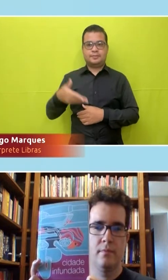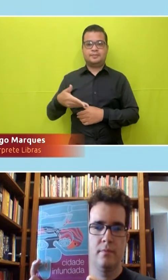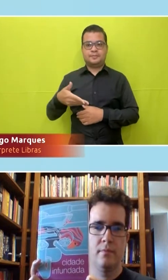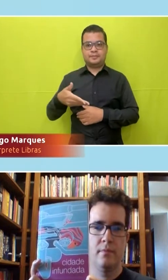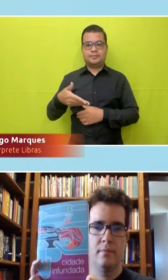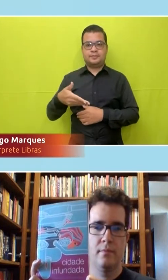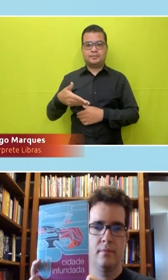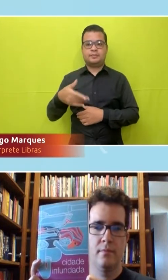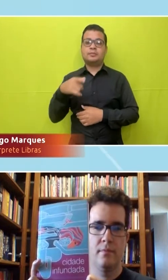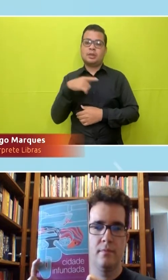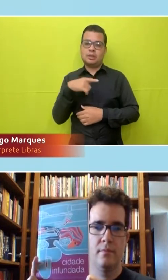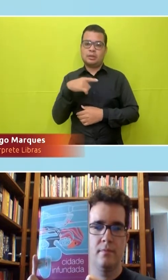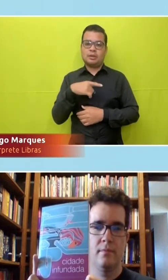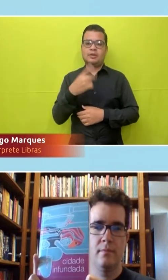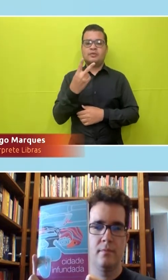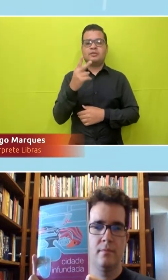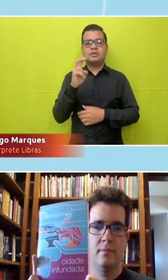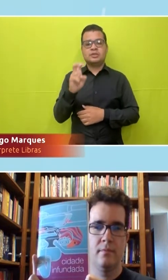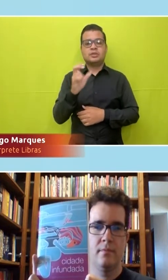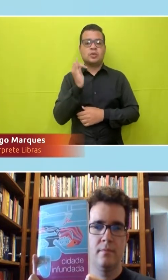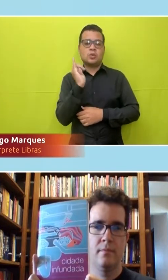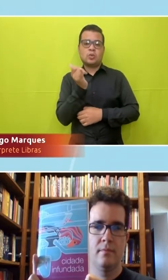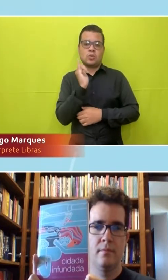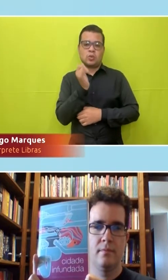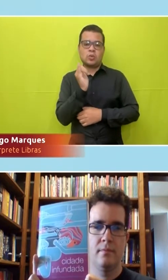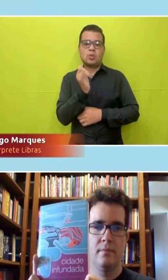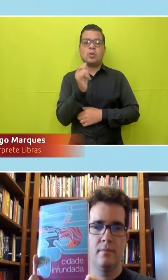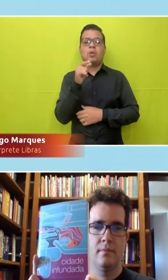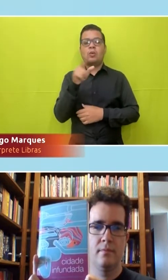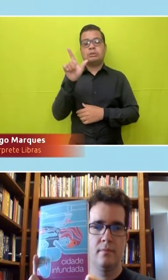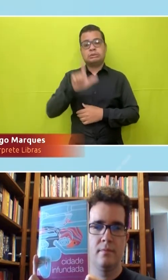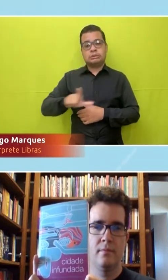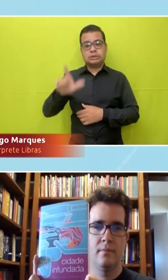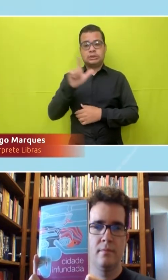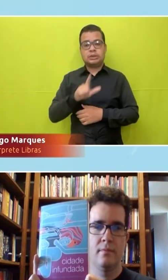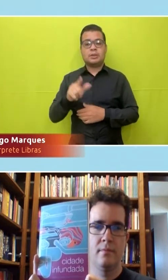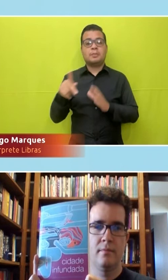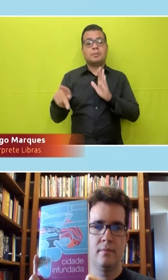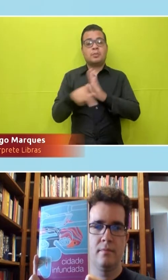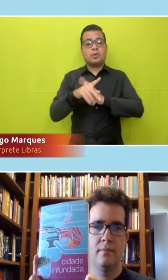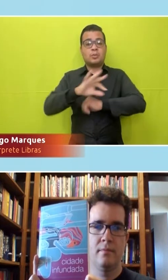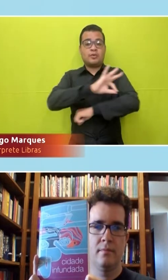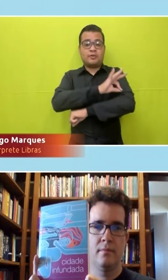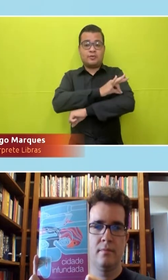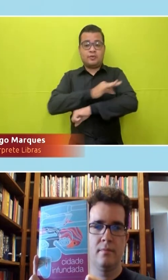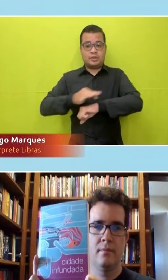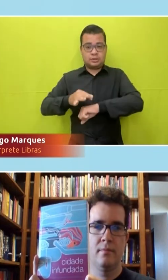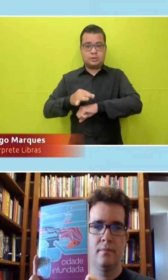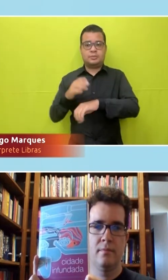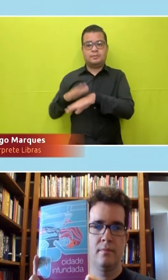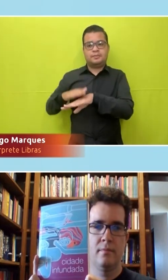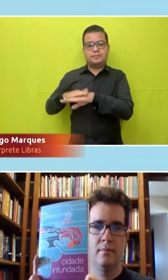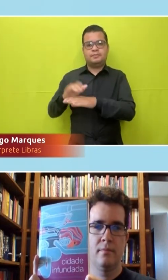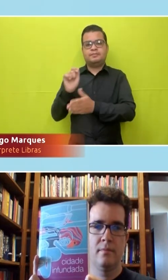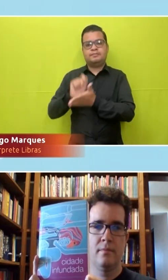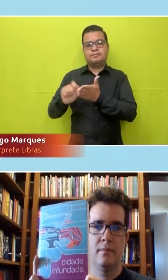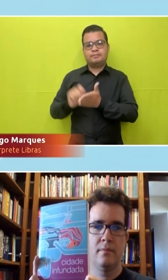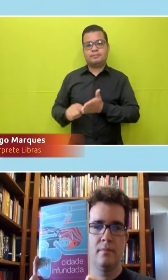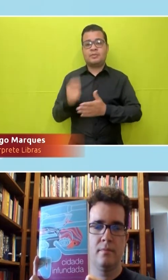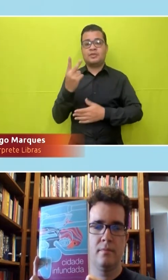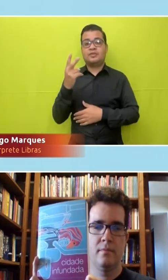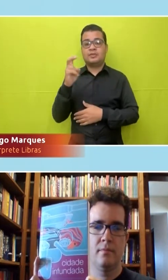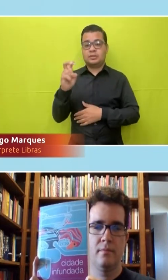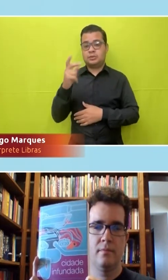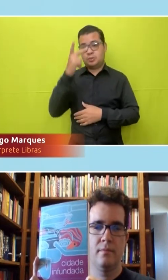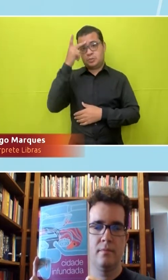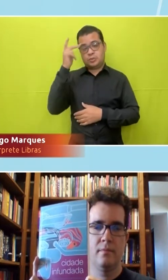ficção especulativa que são ambientados aqui na capital Goiânia. Esses contos foram escritos por 25 diferentes